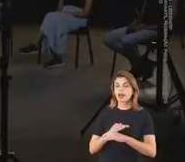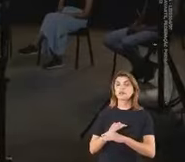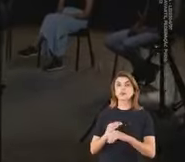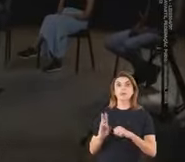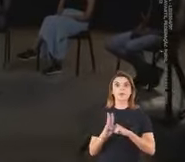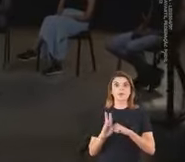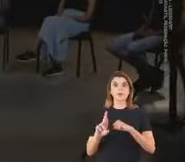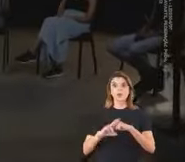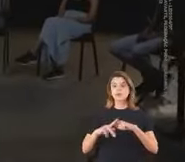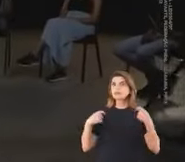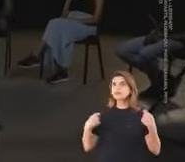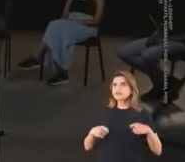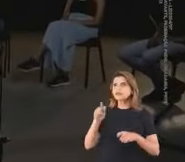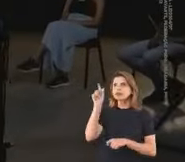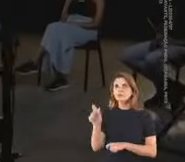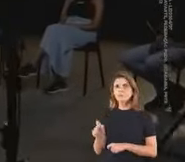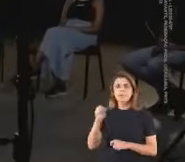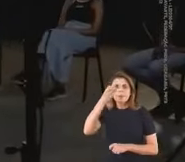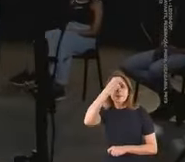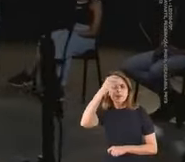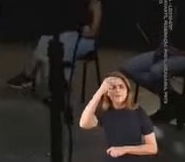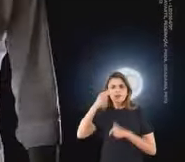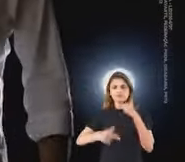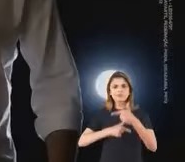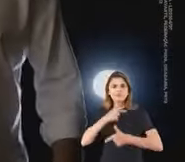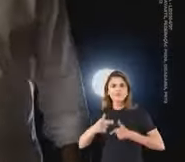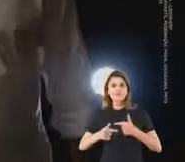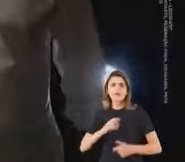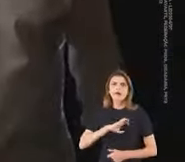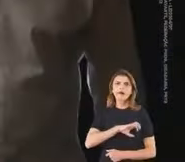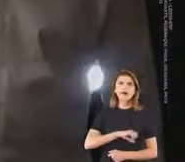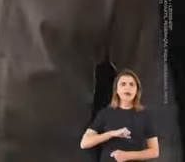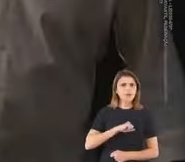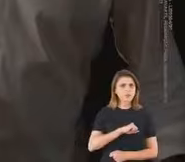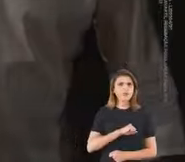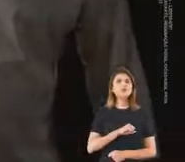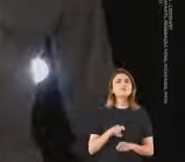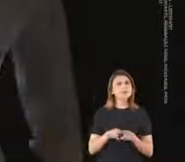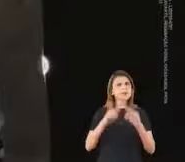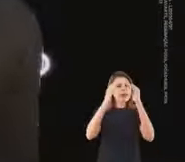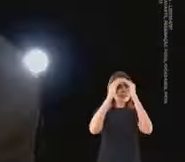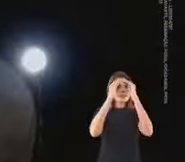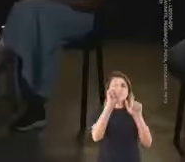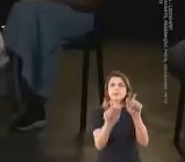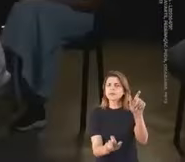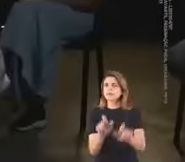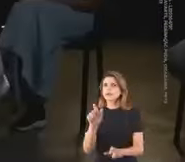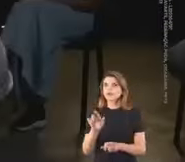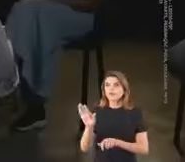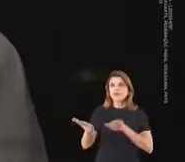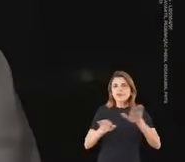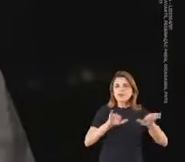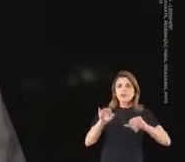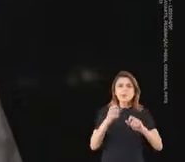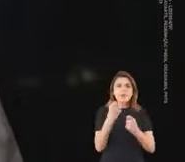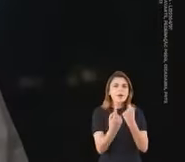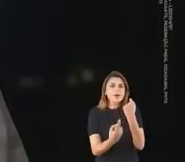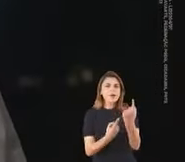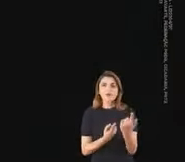cidade como Belford Roxo exige do prefeito dedicação, amor e muito respeito pela